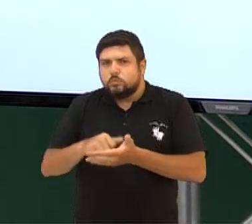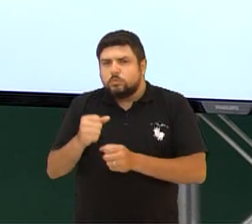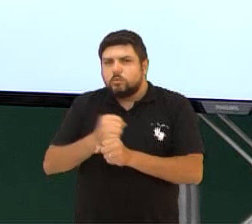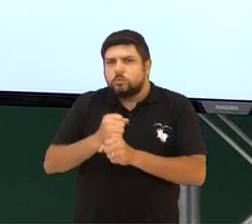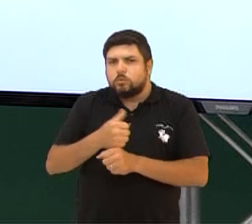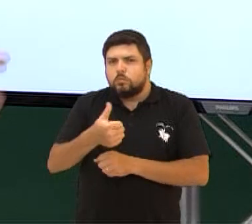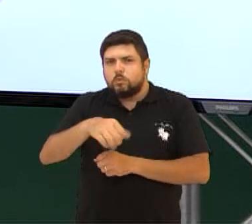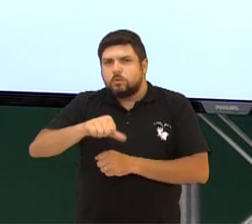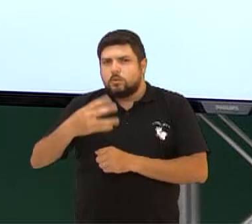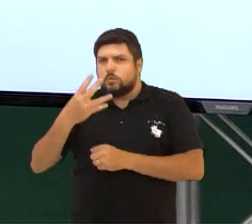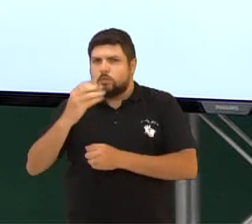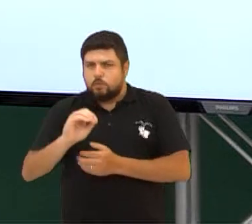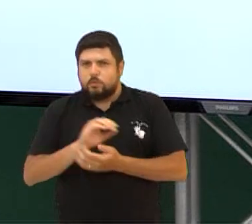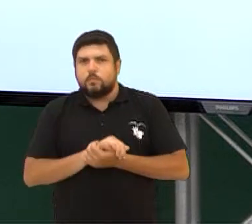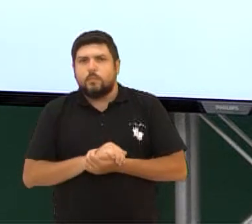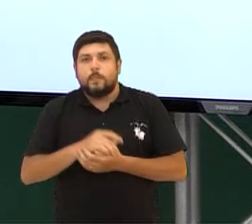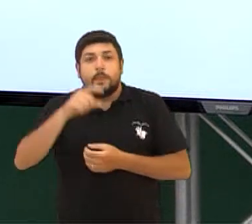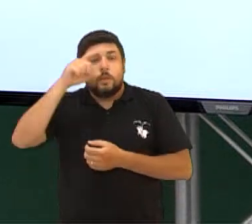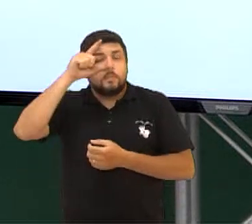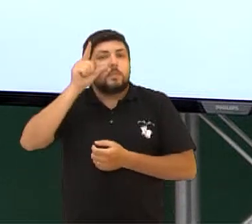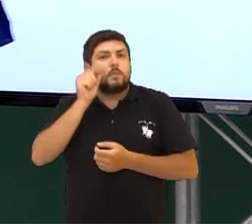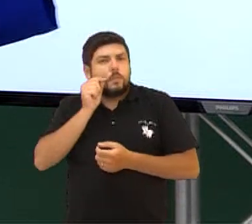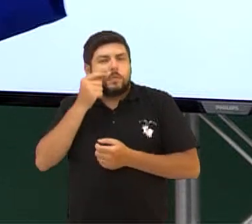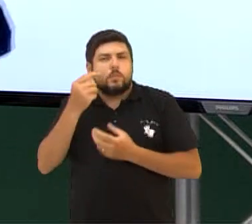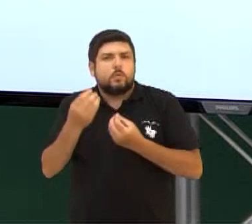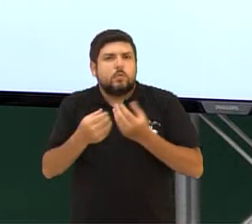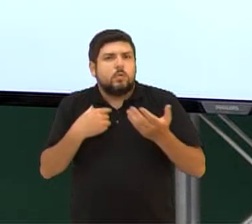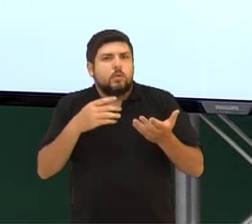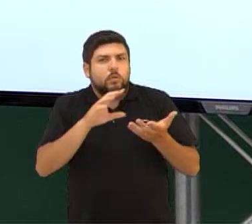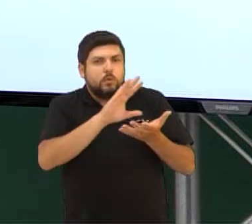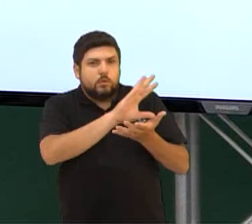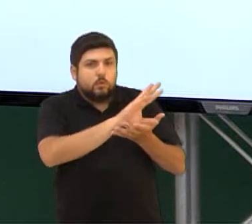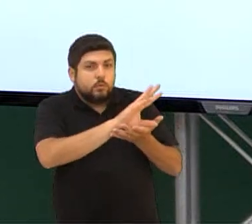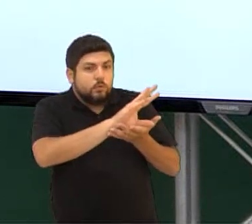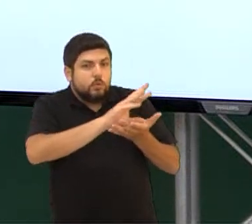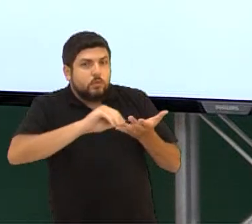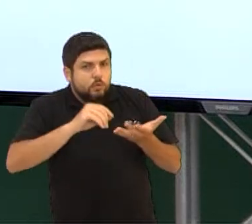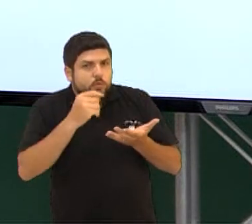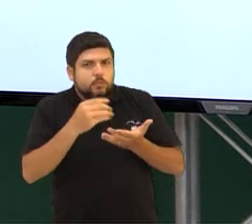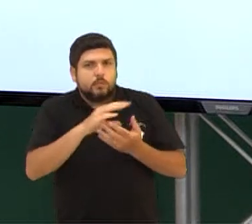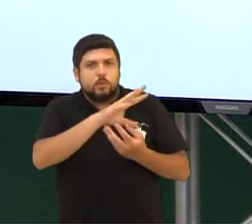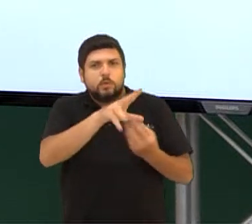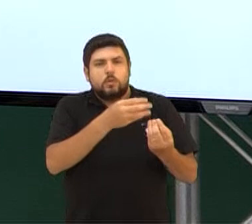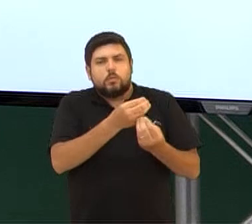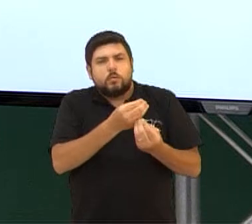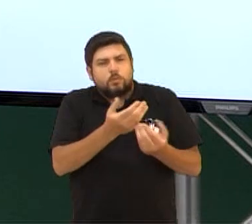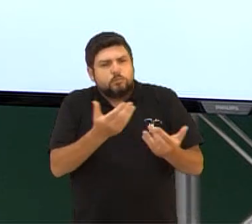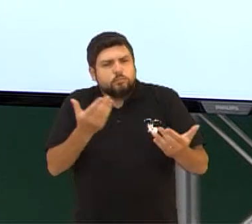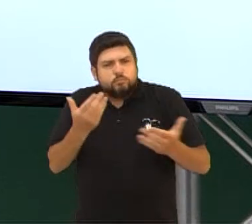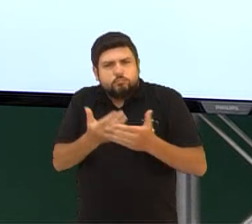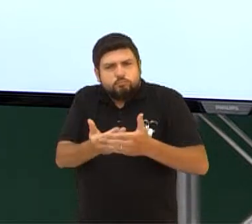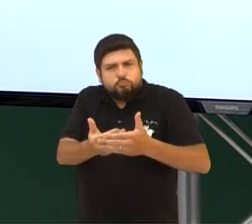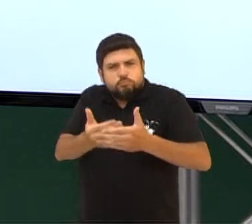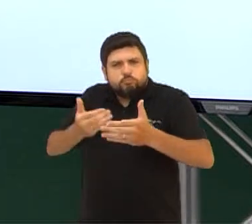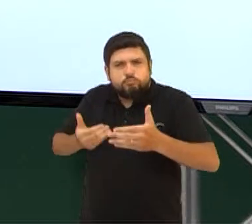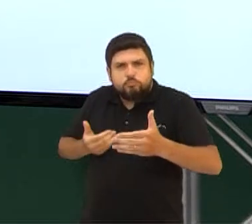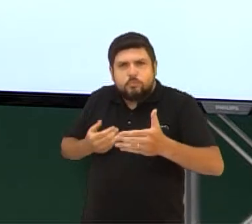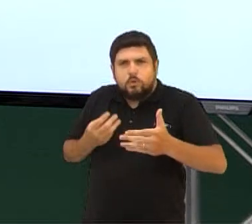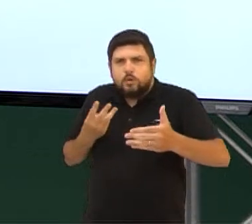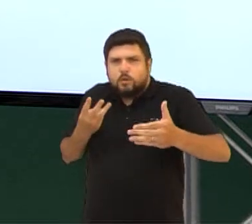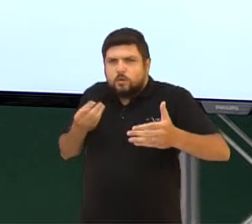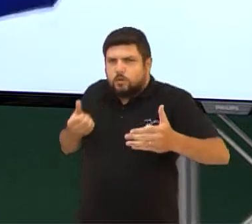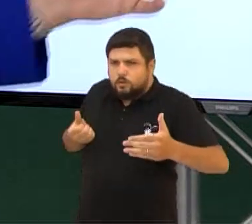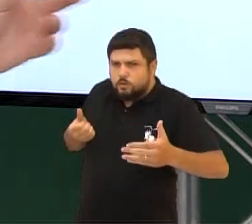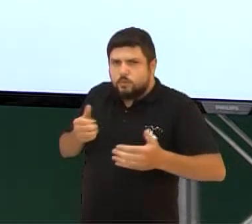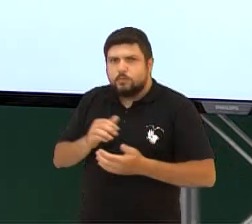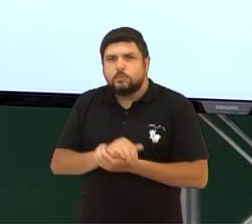40. E o Benjamin vai produzir a reprodutibilidade da obra de arte nos anos 30, em 1936. Então é a partir